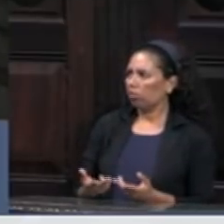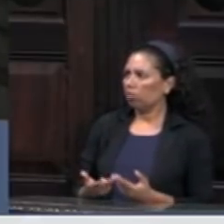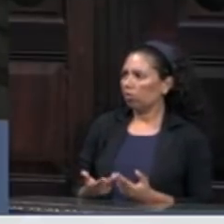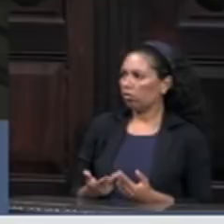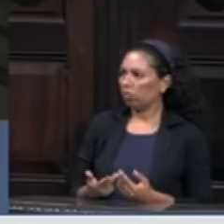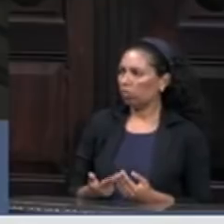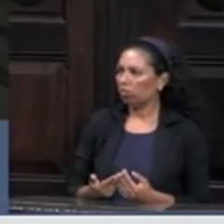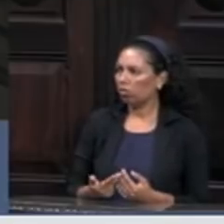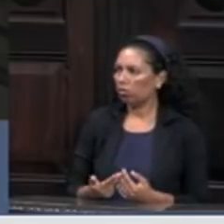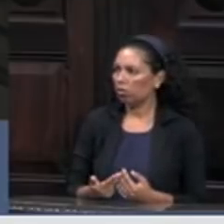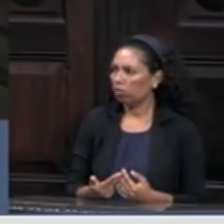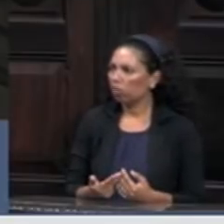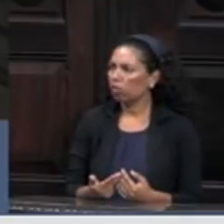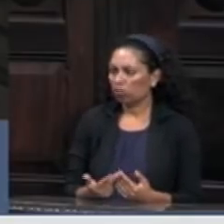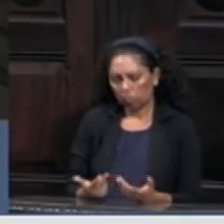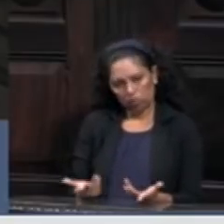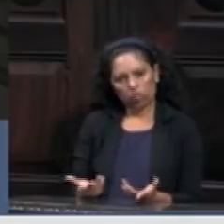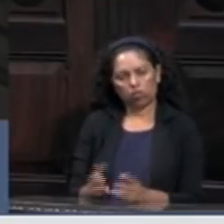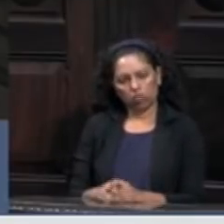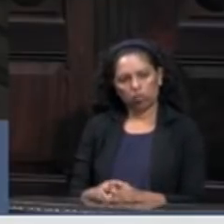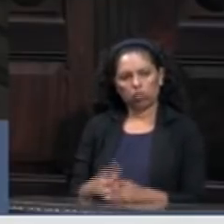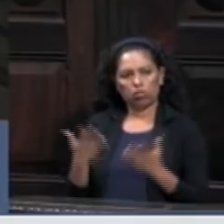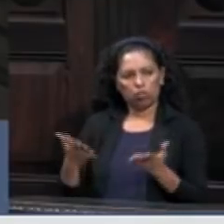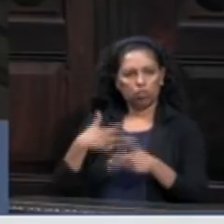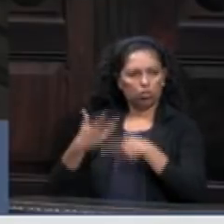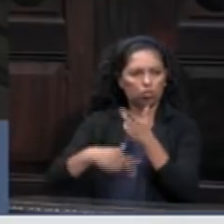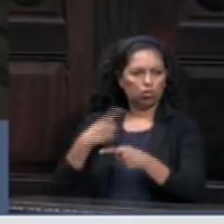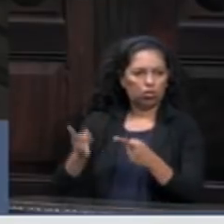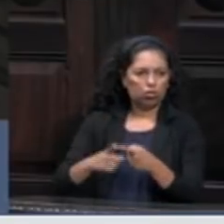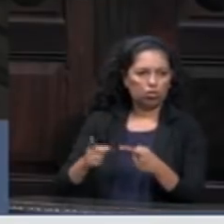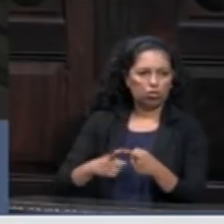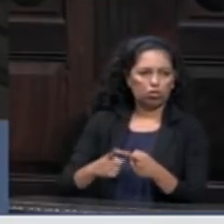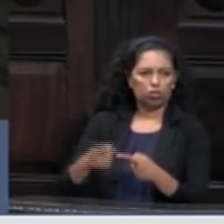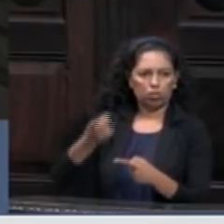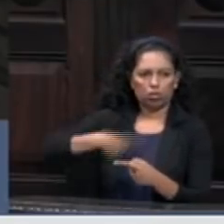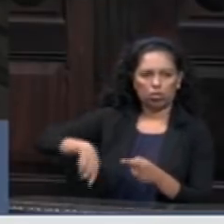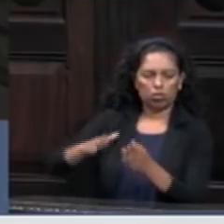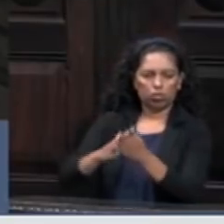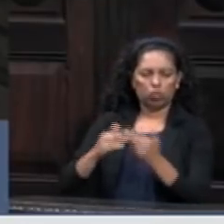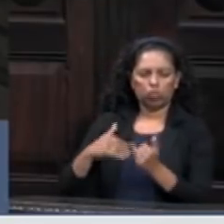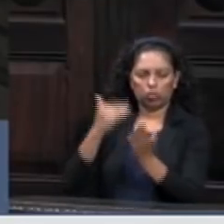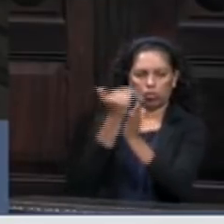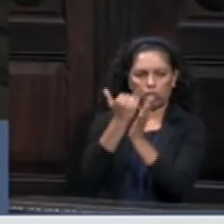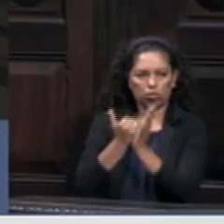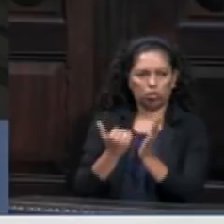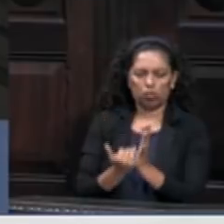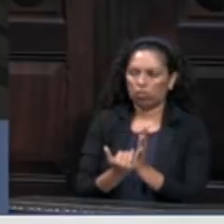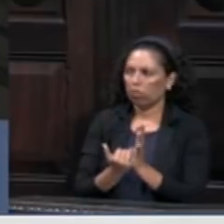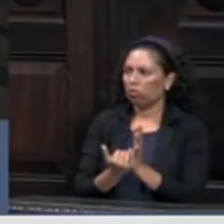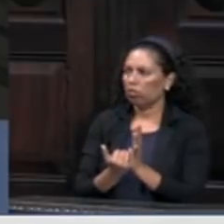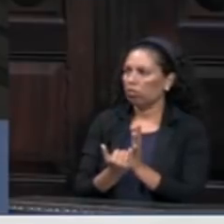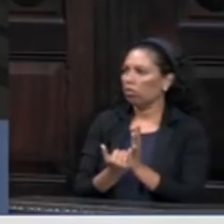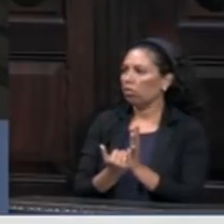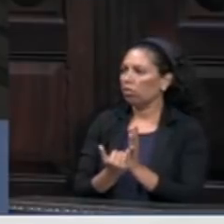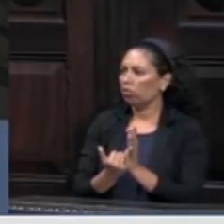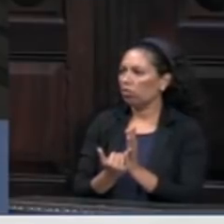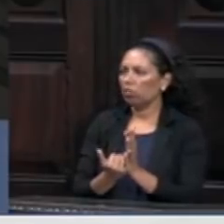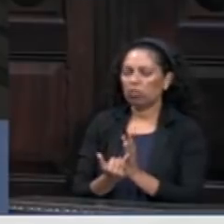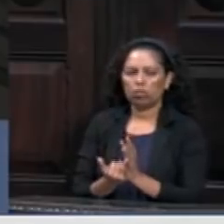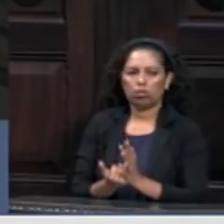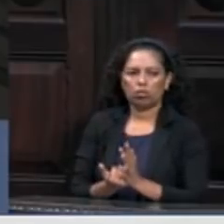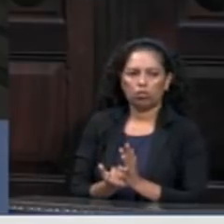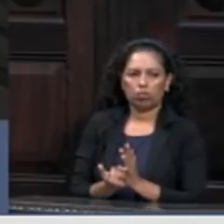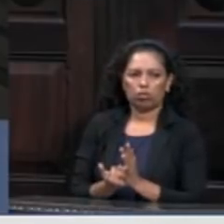Márcio Pacheco. Primeiro ponto, garantimos no orçamento o 12º que trata